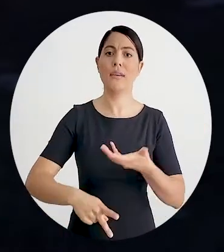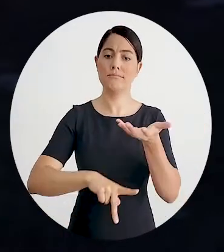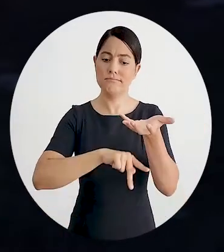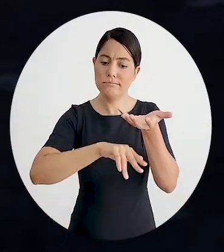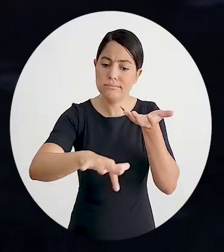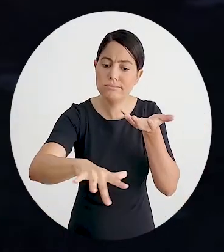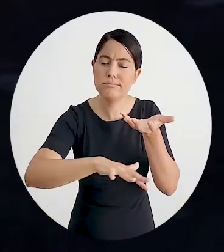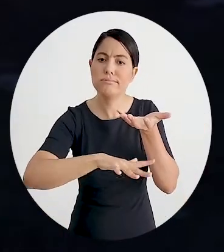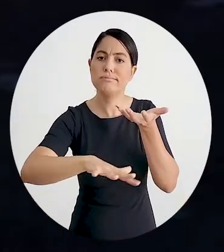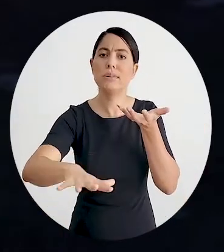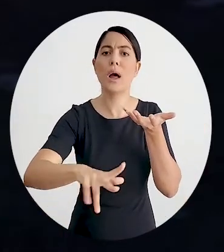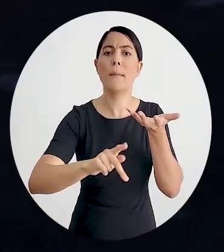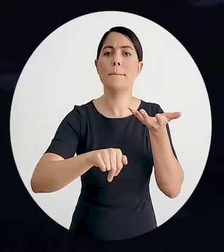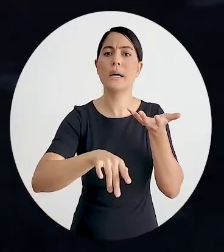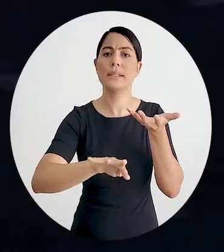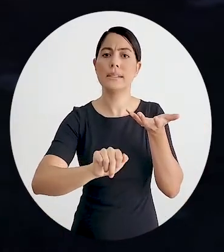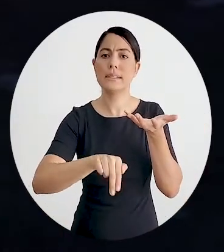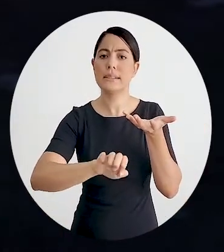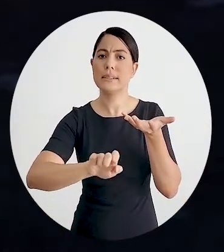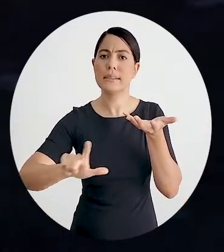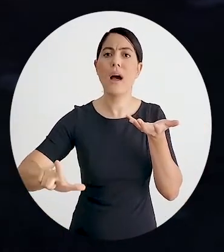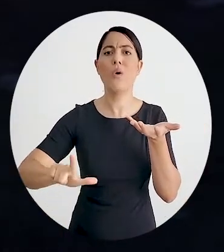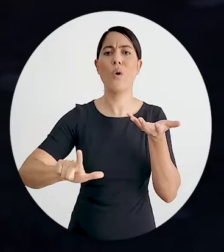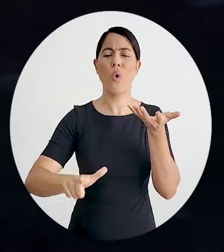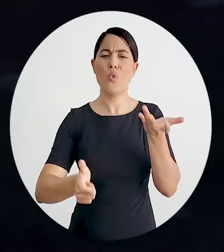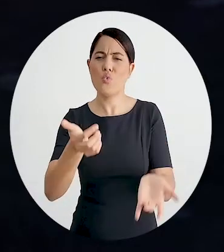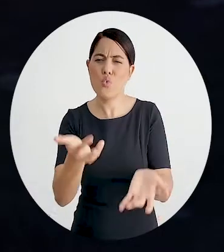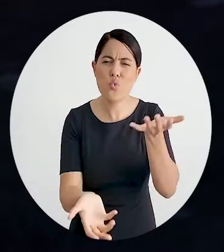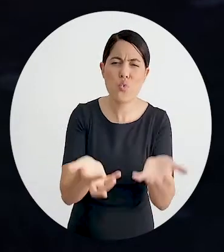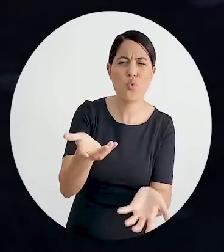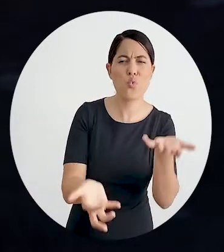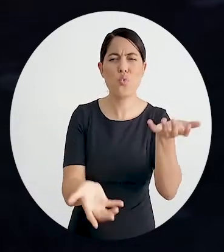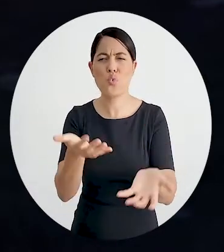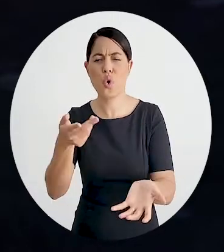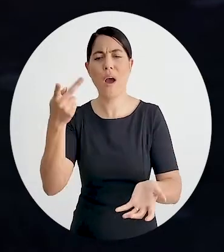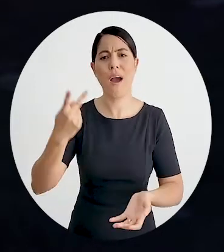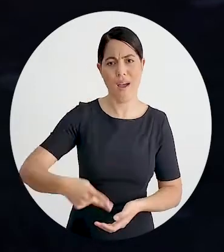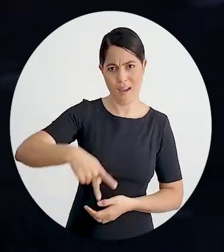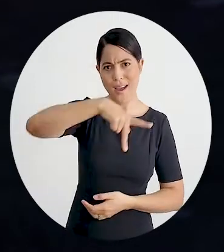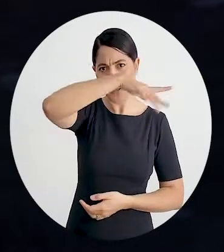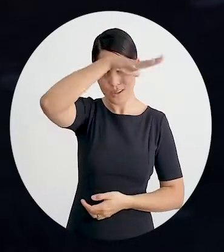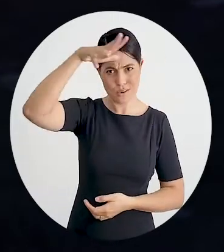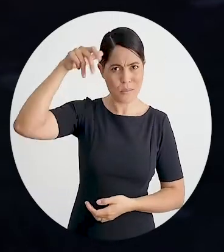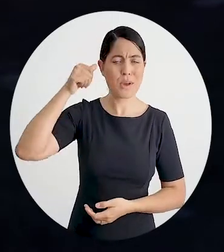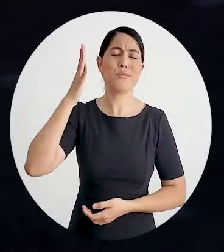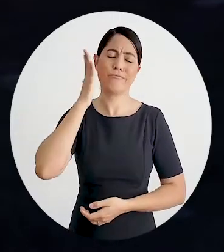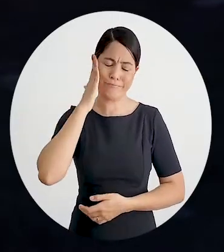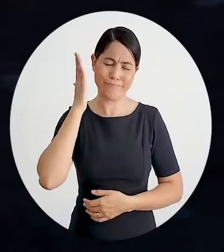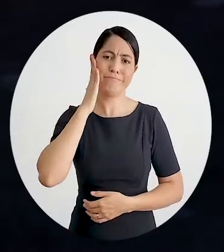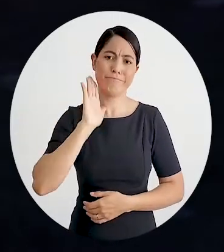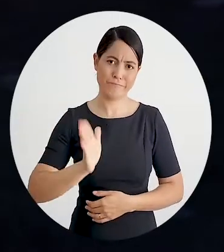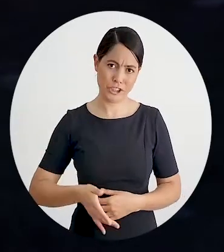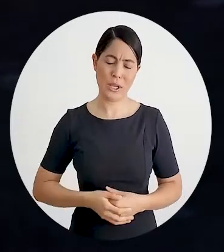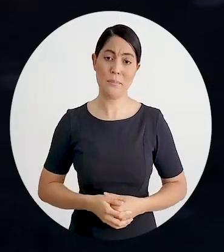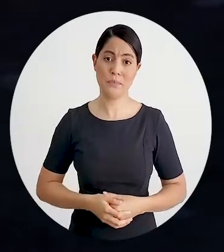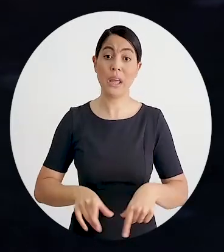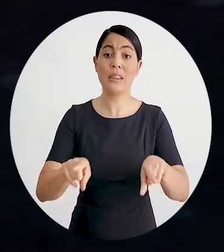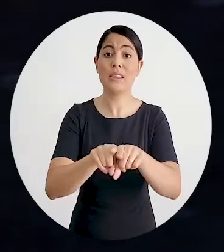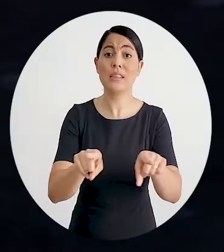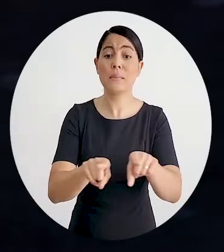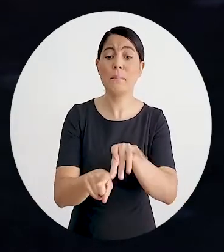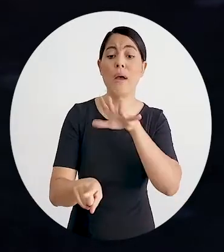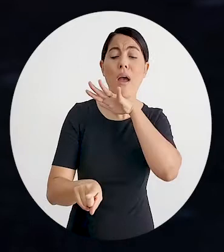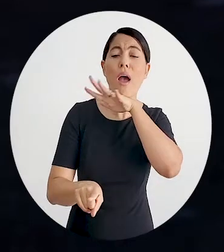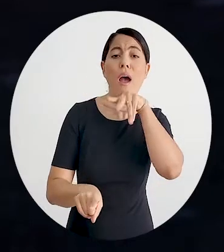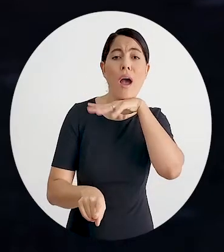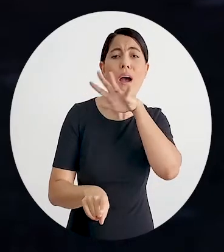Mato Grossense está em chamas e enfrentando um incêndio que pode ser o maior de sua história. E sabemos também que os